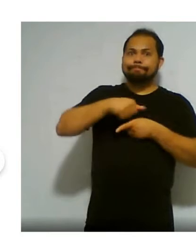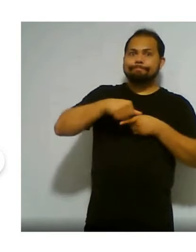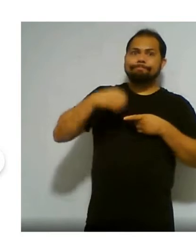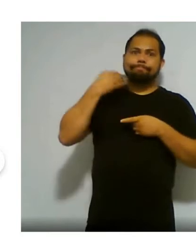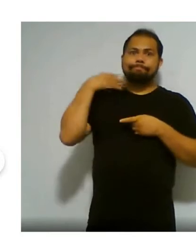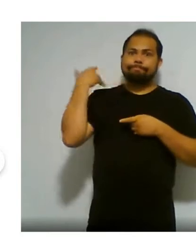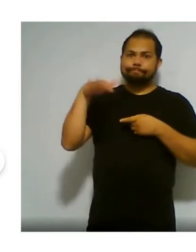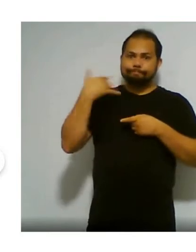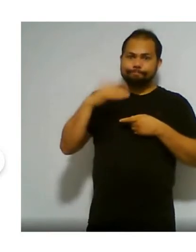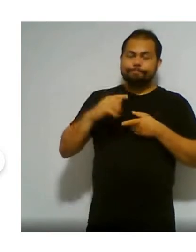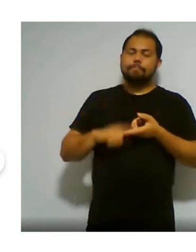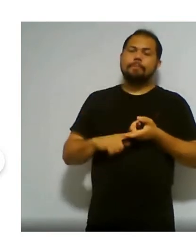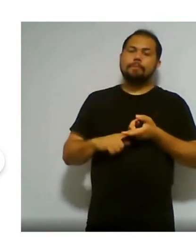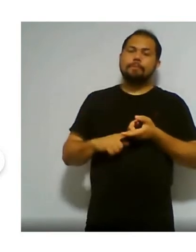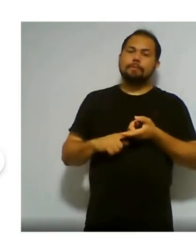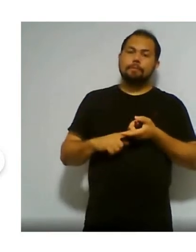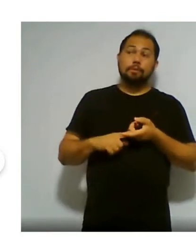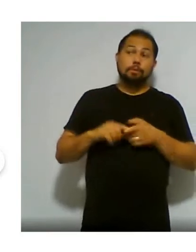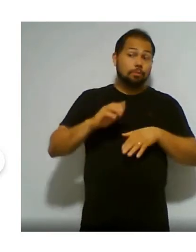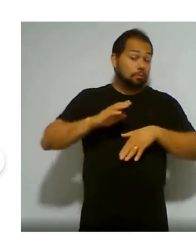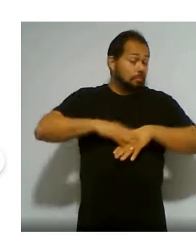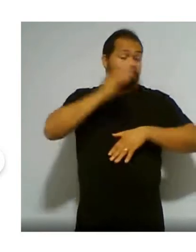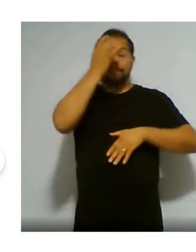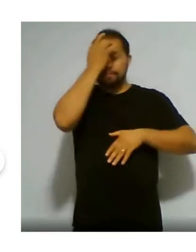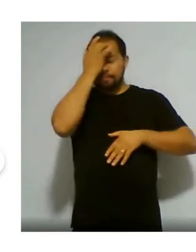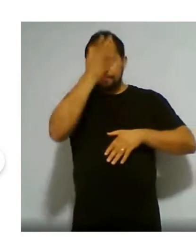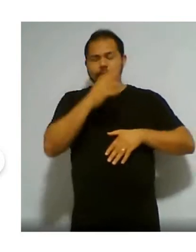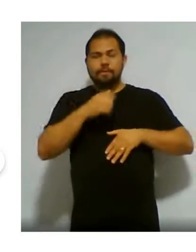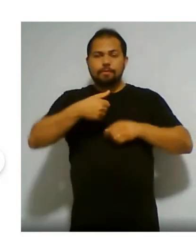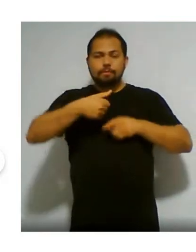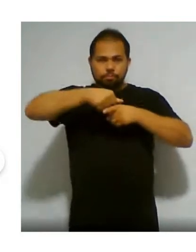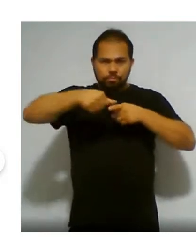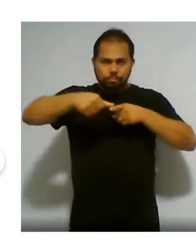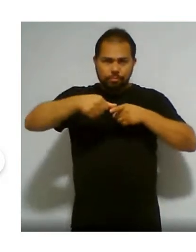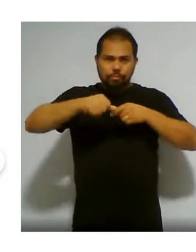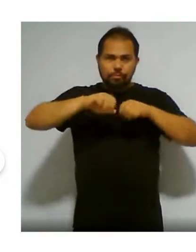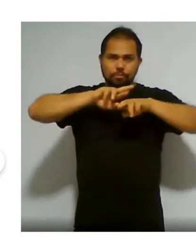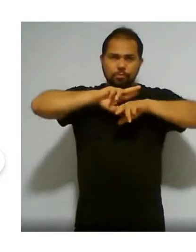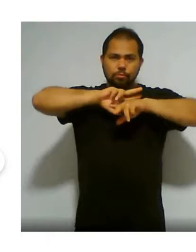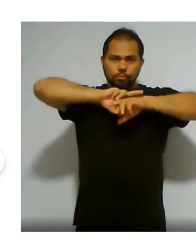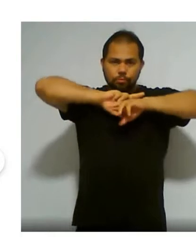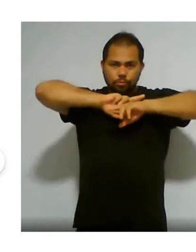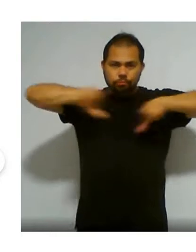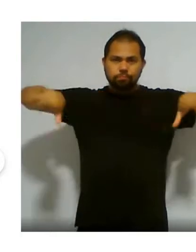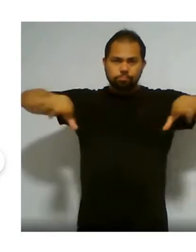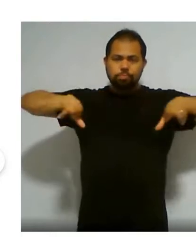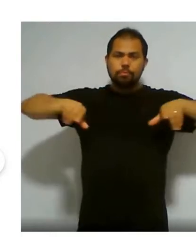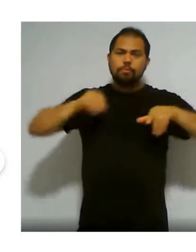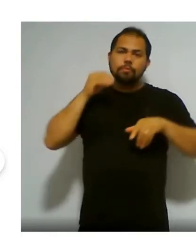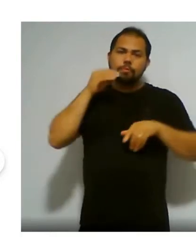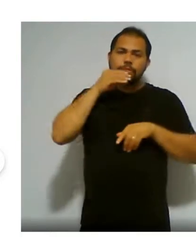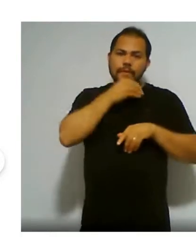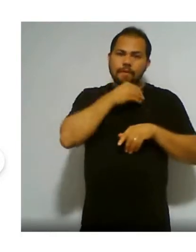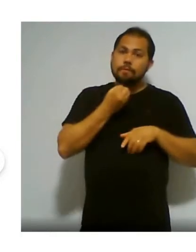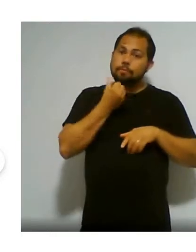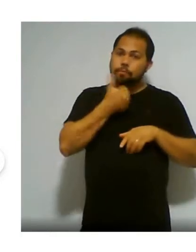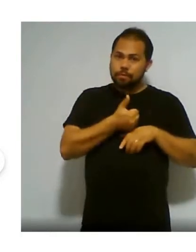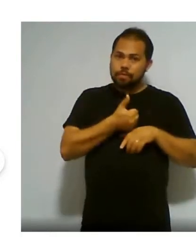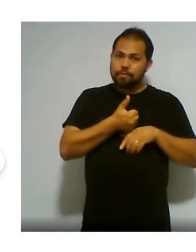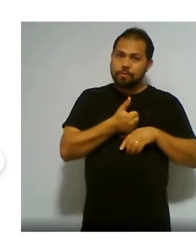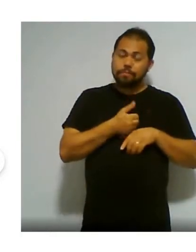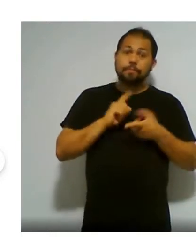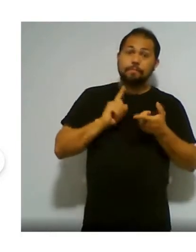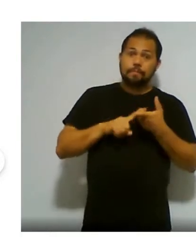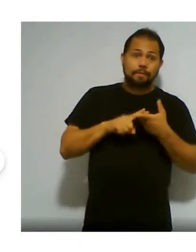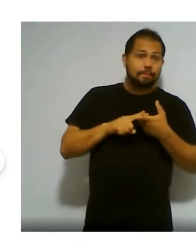Quanto mais facilidade a pasta térmica transmitir o calor do processador para o dissipador, melhor. E quanto mais tempo ela durar